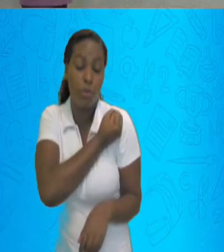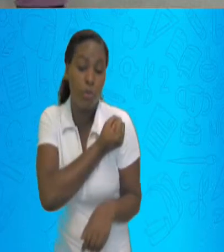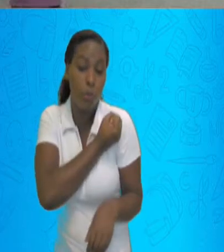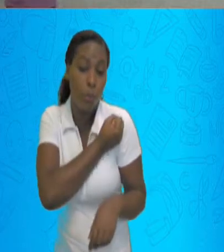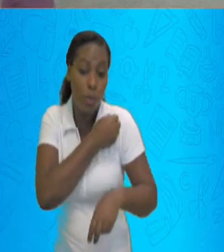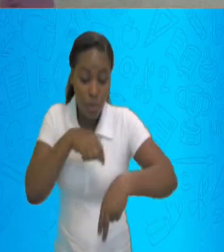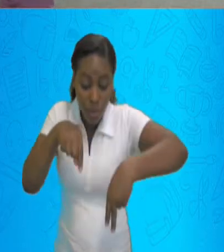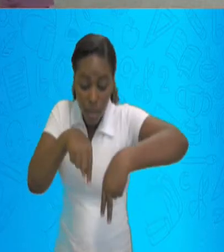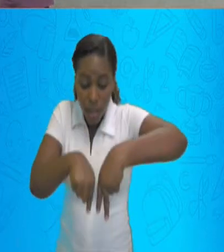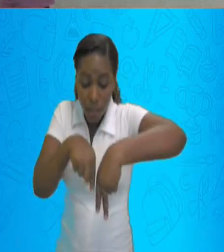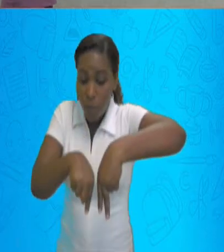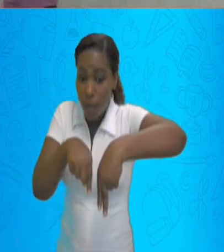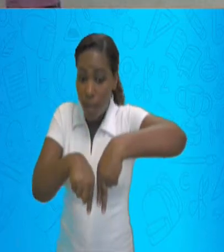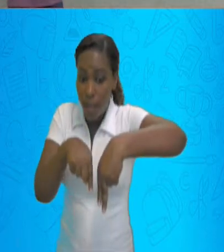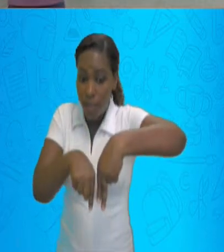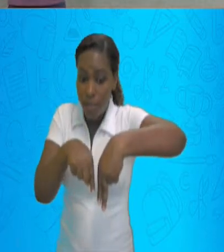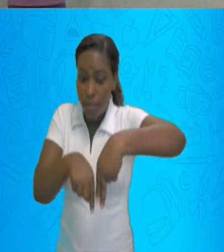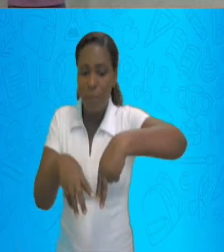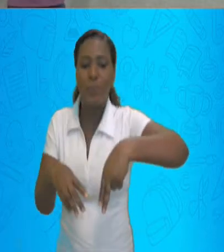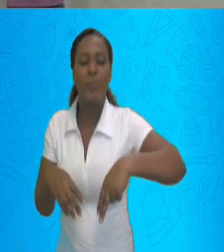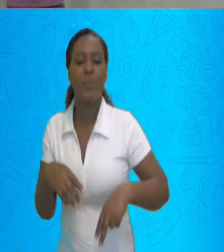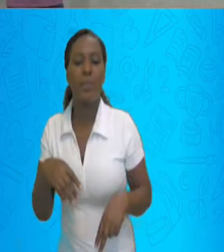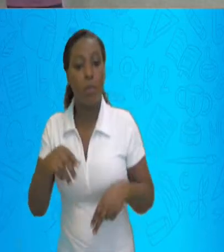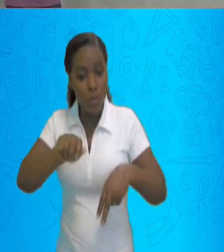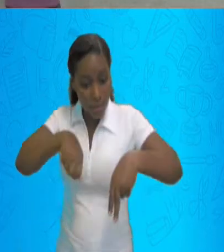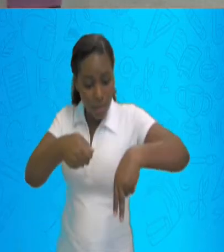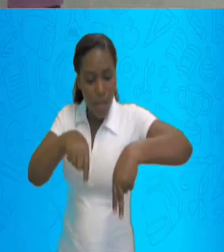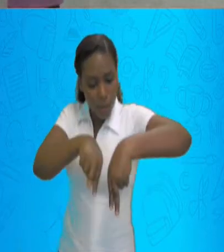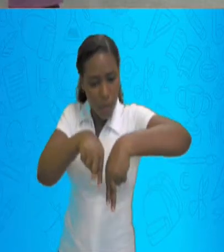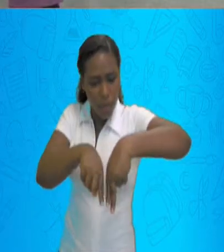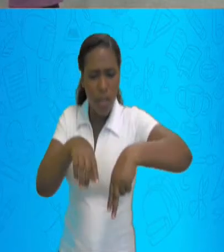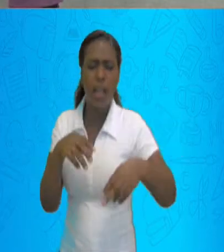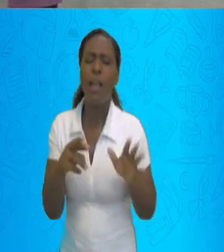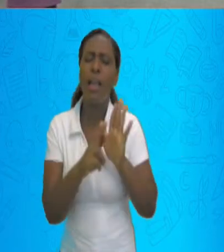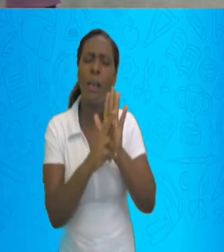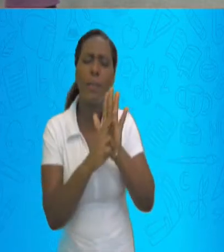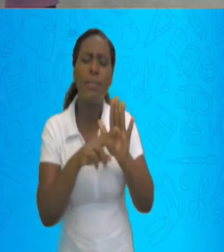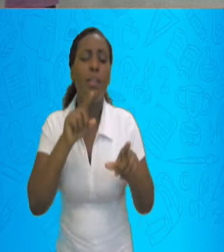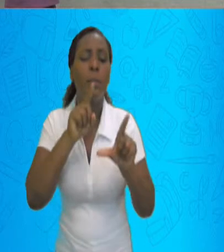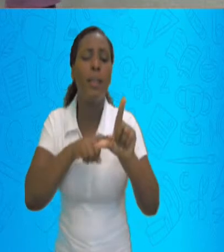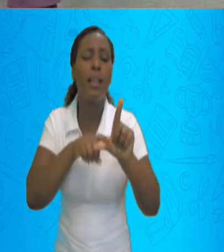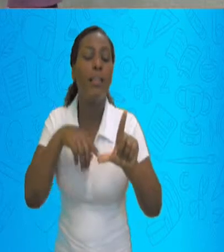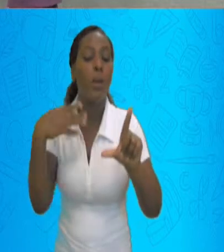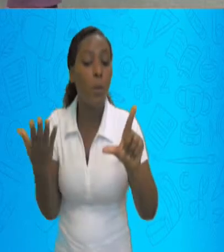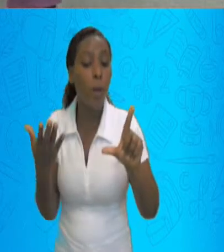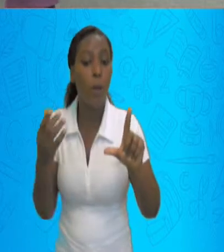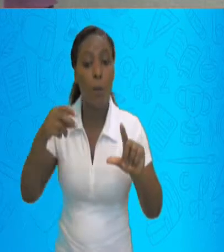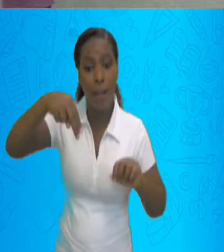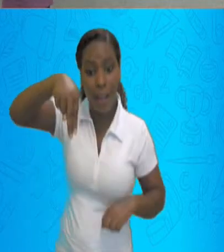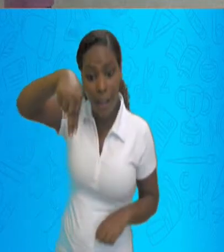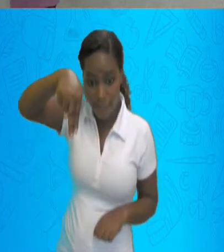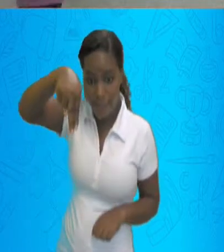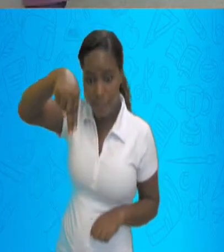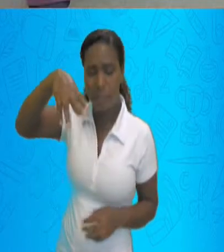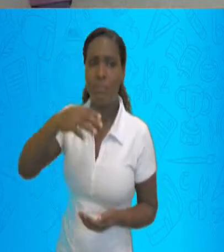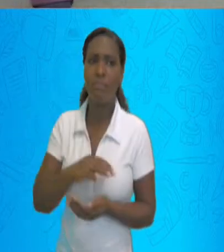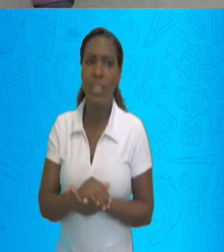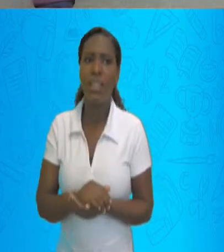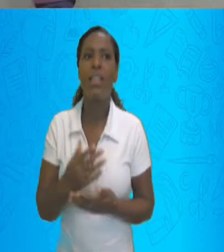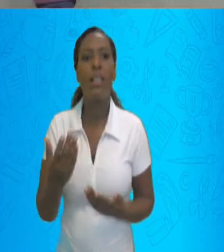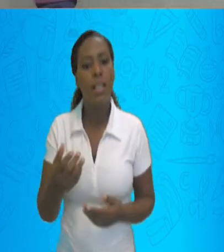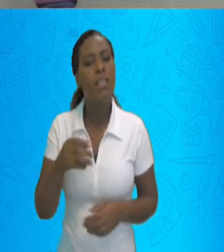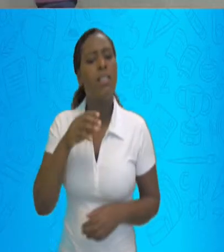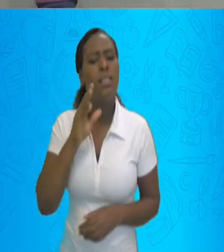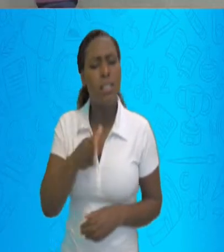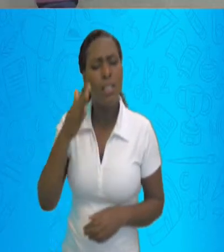são esses números? É o número que nós temos facilidade, a gente já tem, nós continuamos a trabalhar com eles.